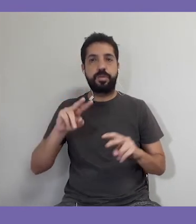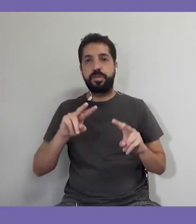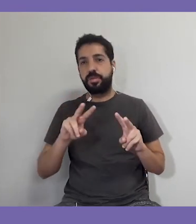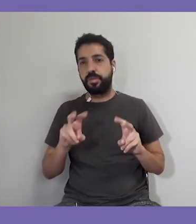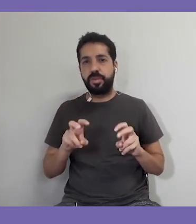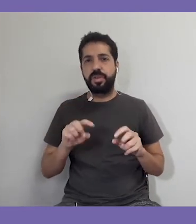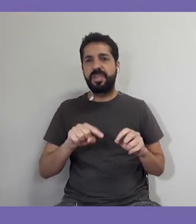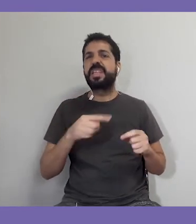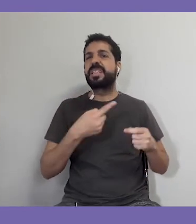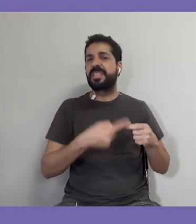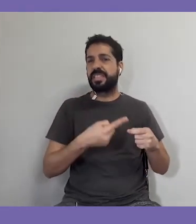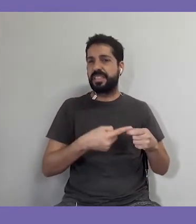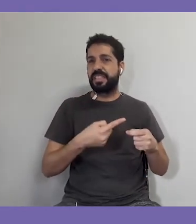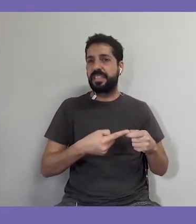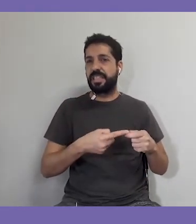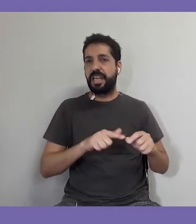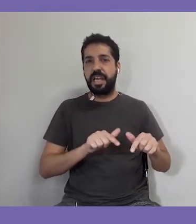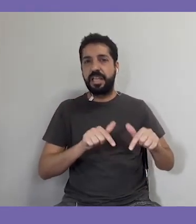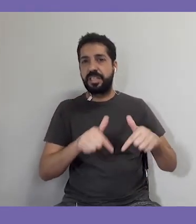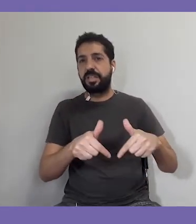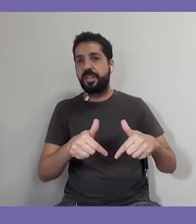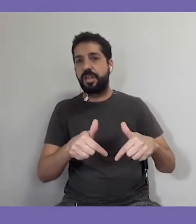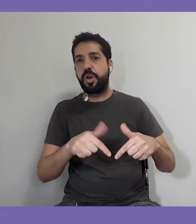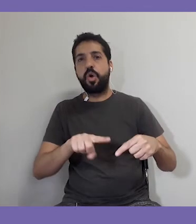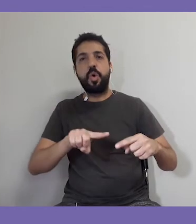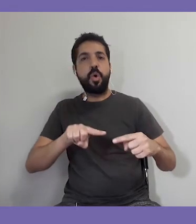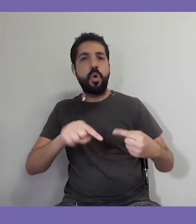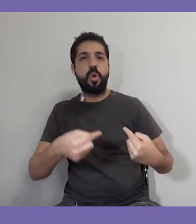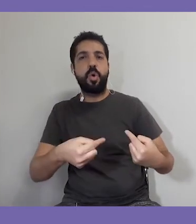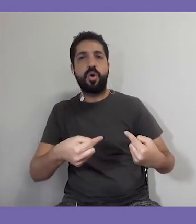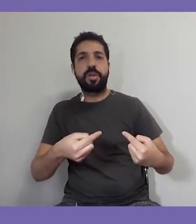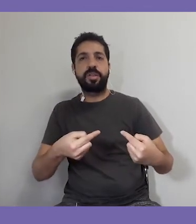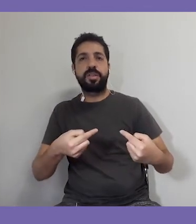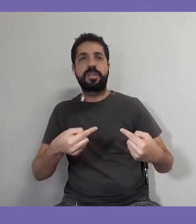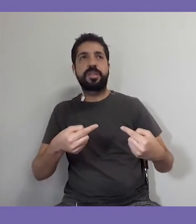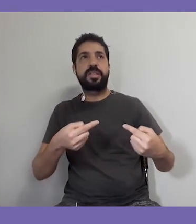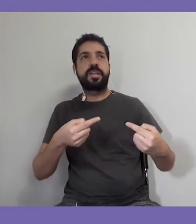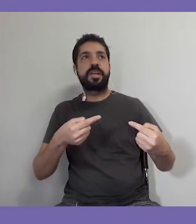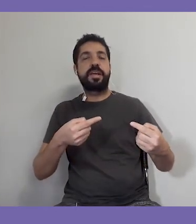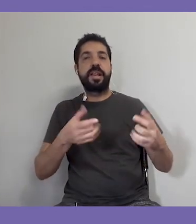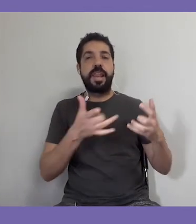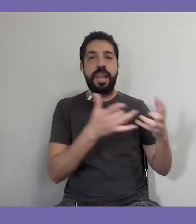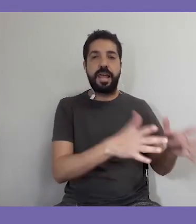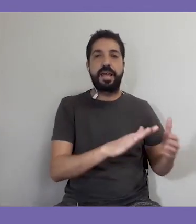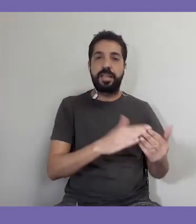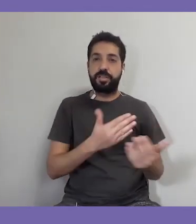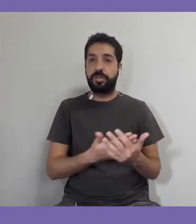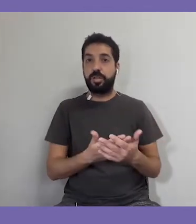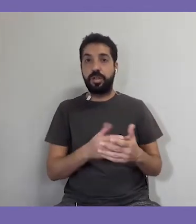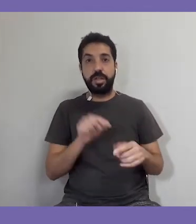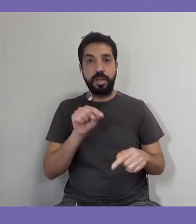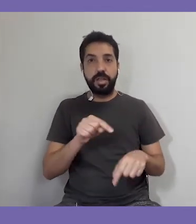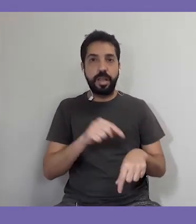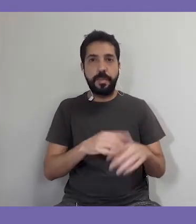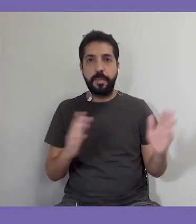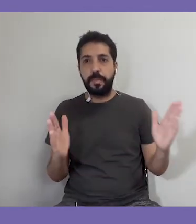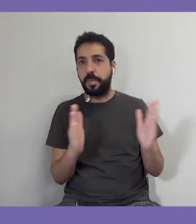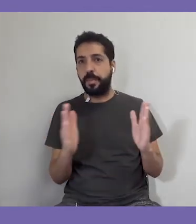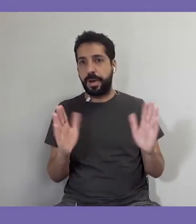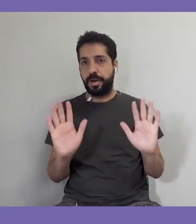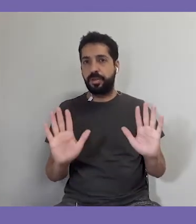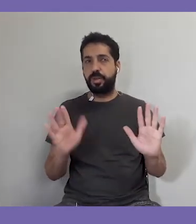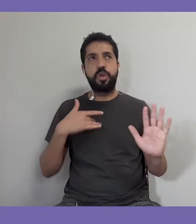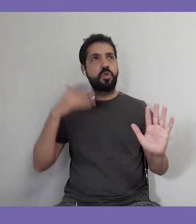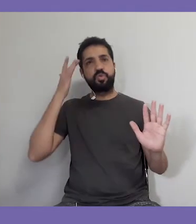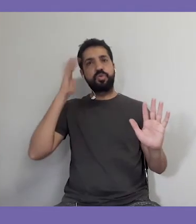as ações afirmativas da universidade contra a evasão, eu até naquele momento ali,